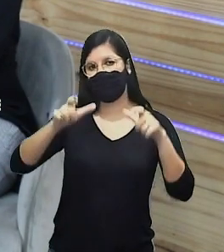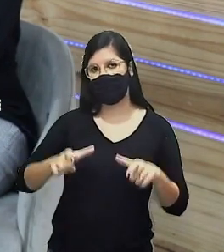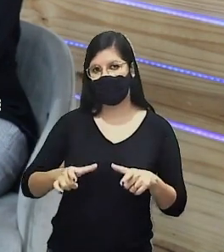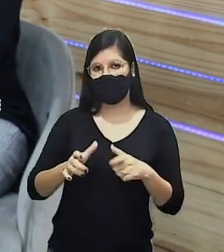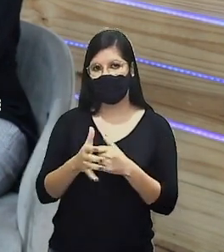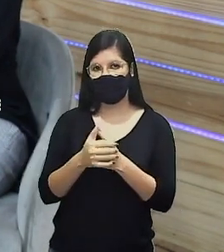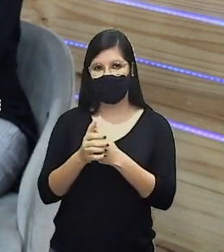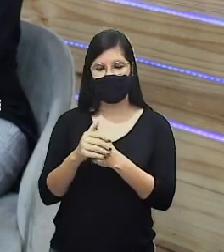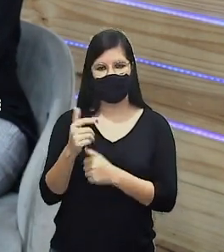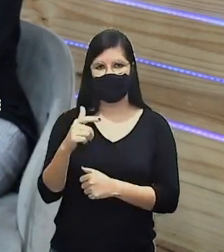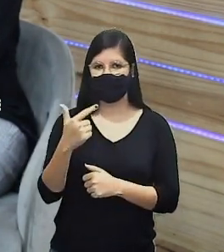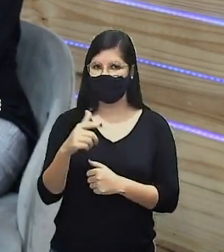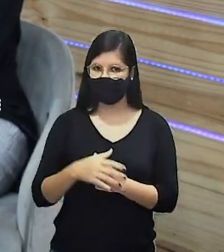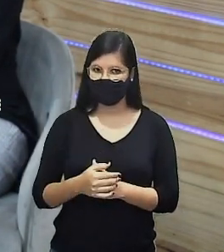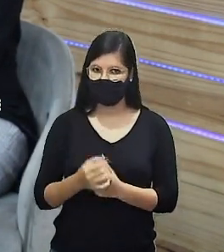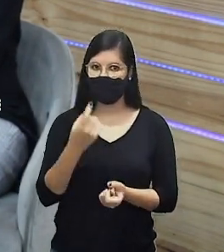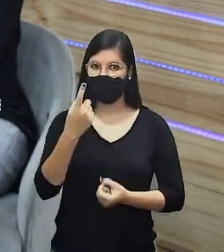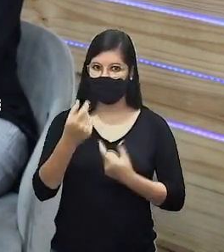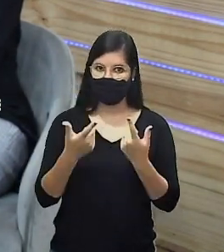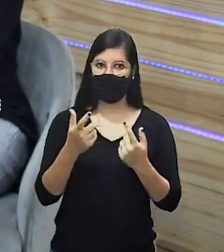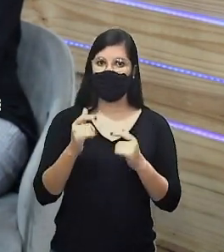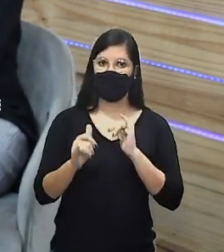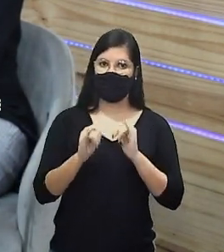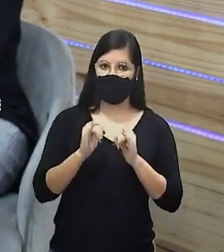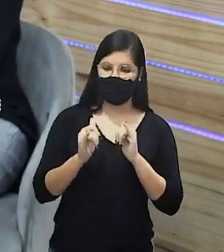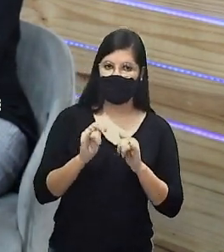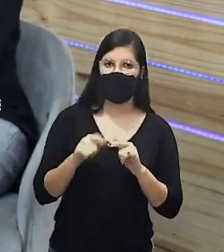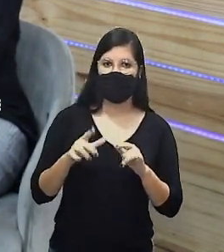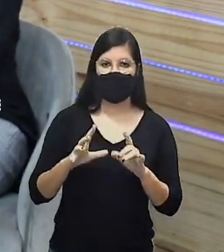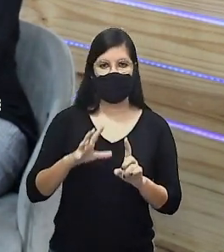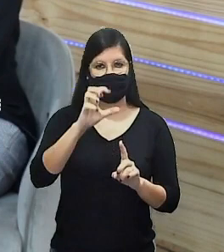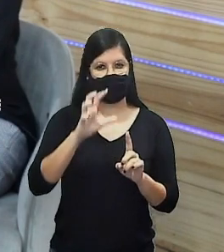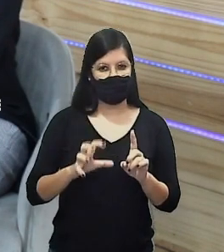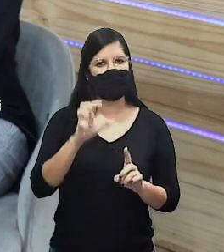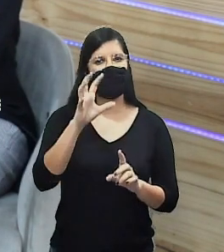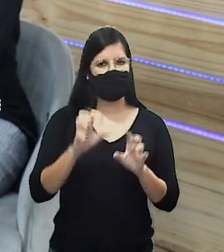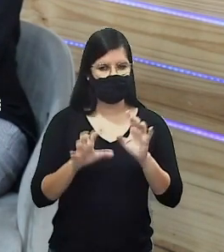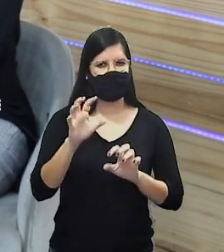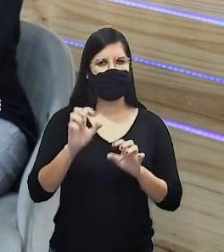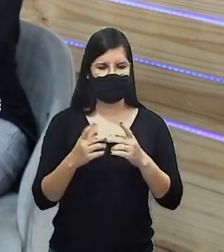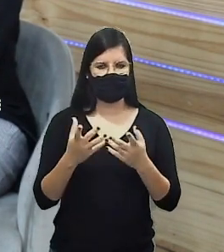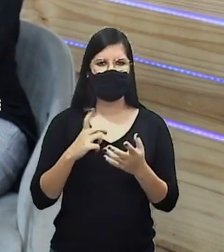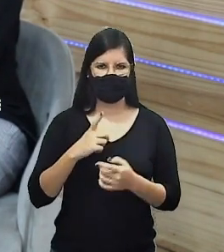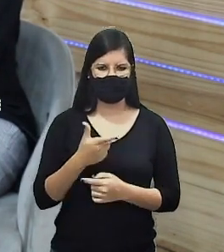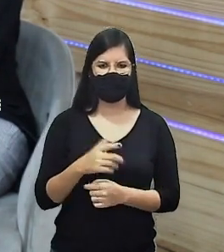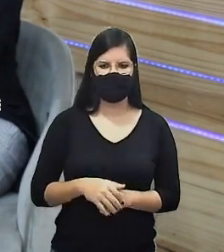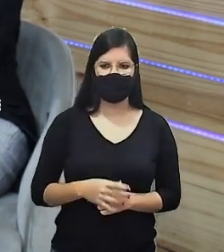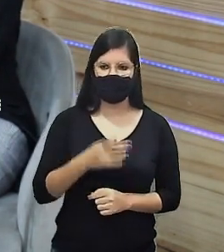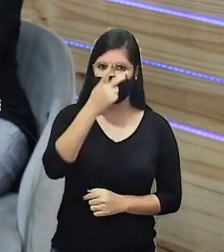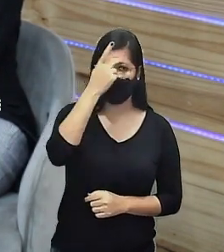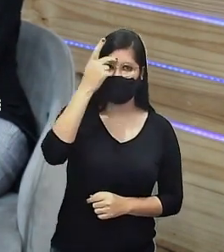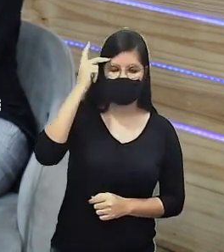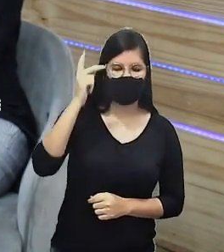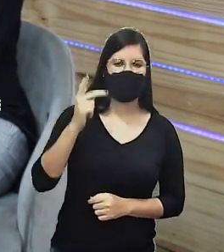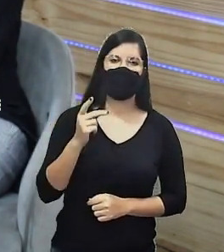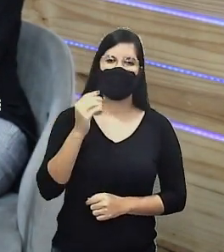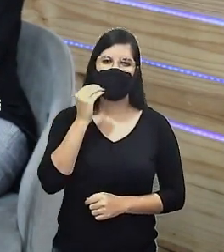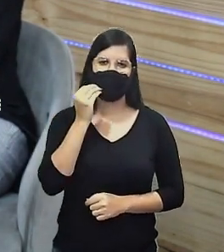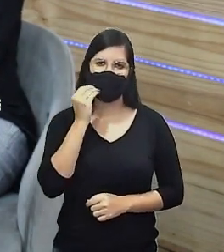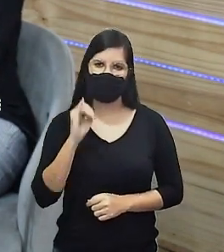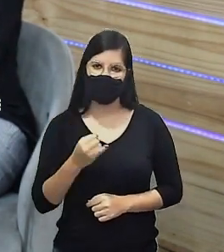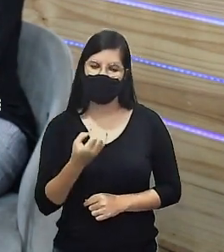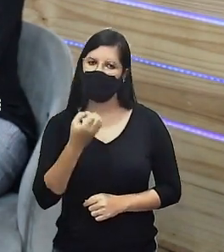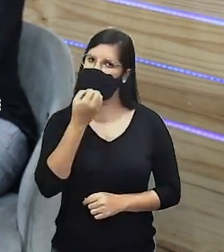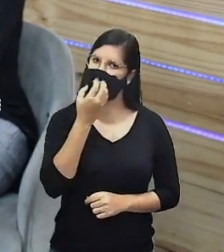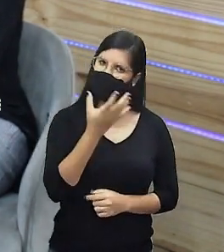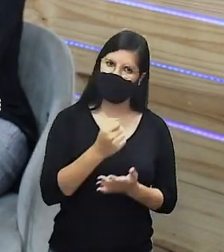de afeto. Muitas vezes ela se apresenta É, como um locus de agressividade. Não é, é. Sônia? As pessoas não vão aproveitando o que tem de bom